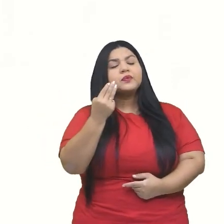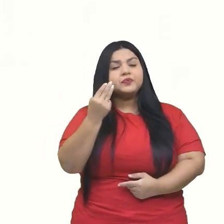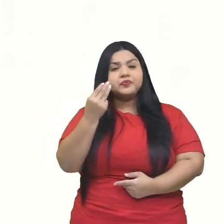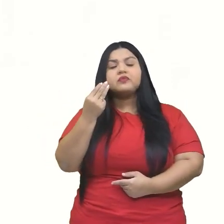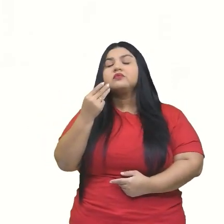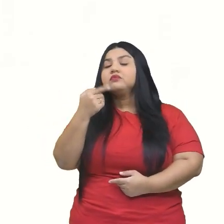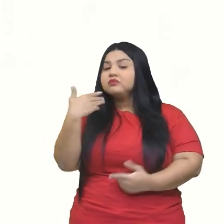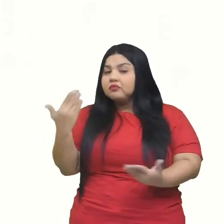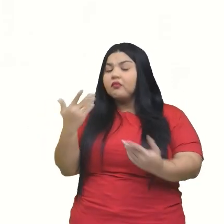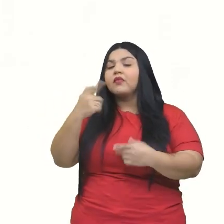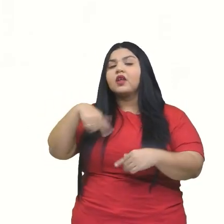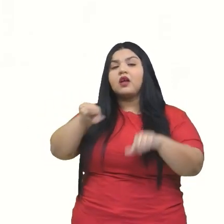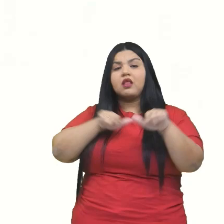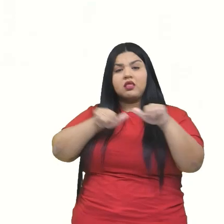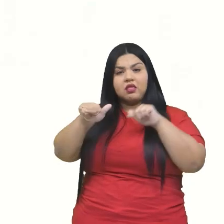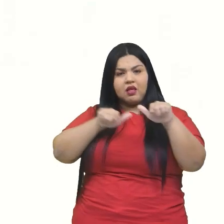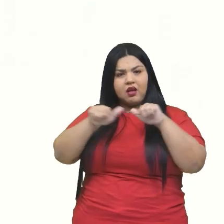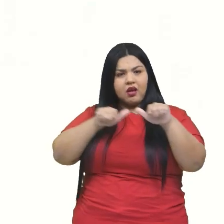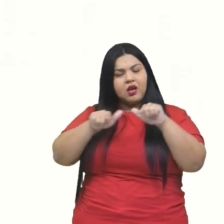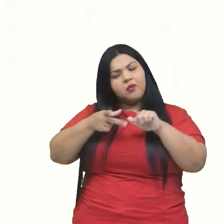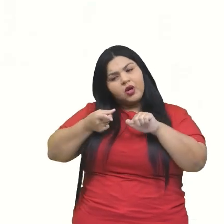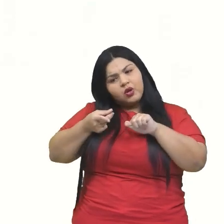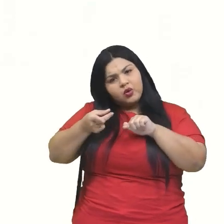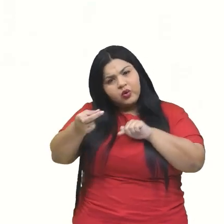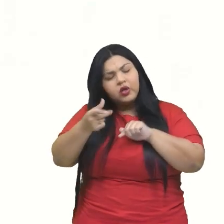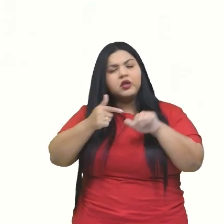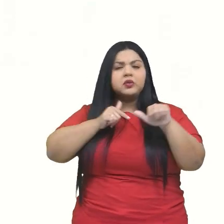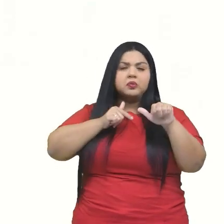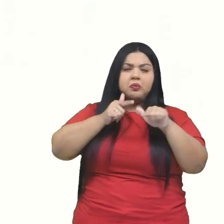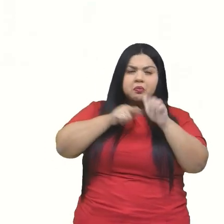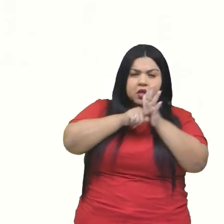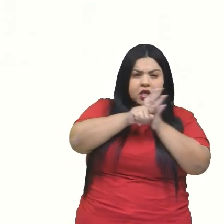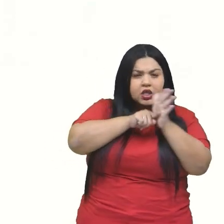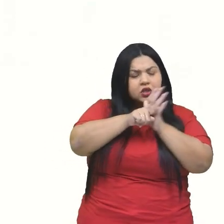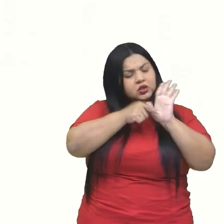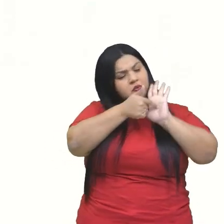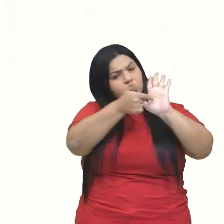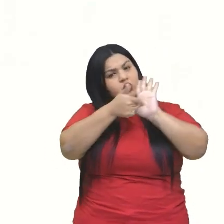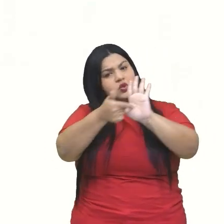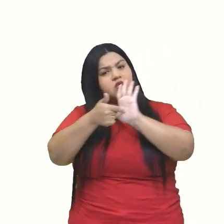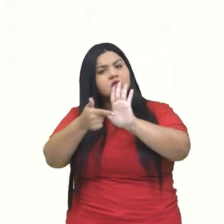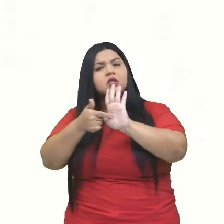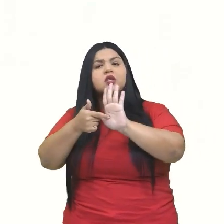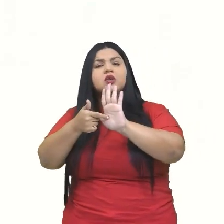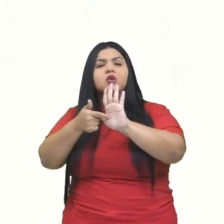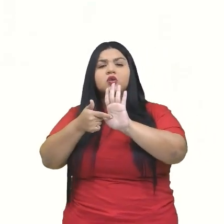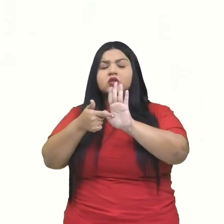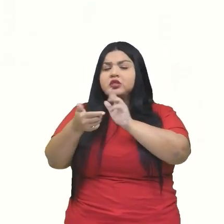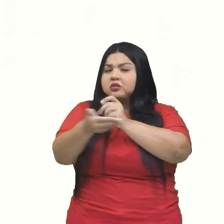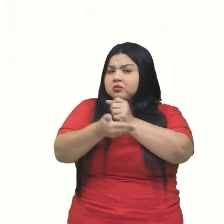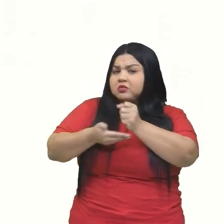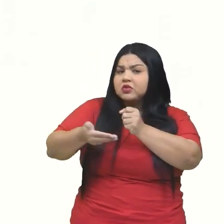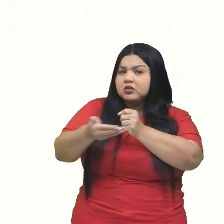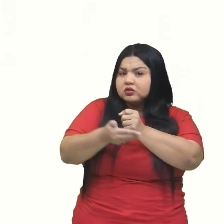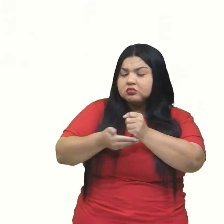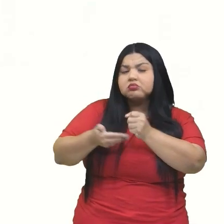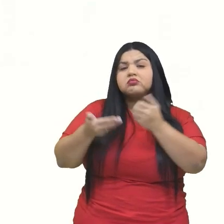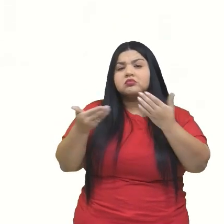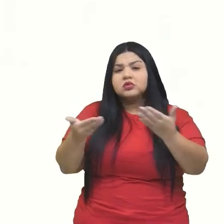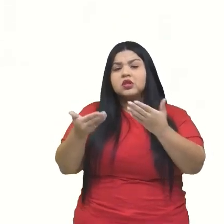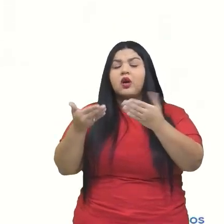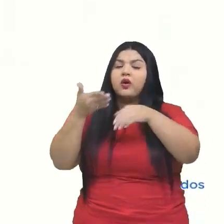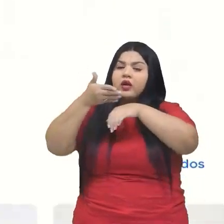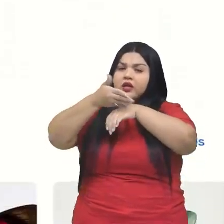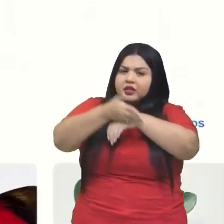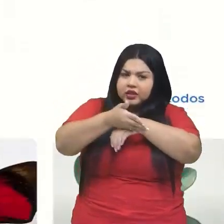trabalham aqui, ó, ao longo de pesquisas, exposições, fundamentações. Então, a entrada do museu